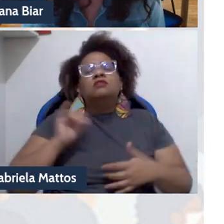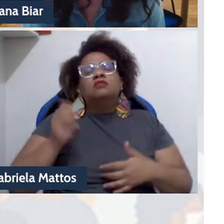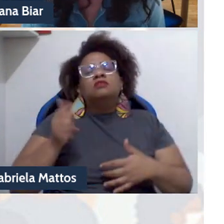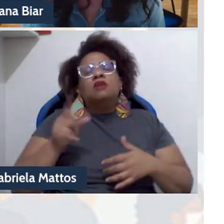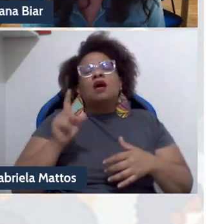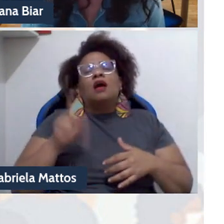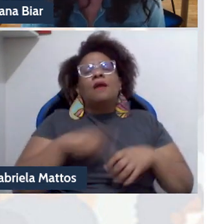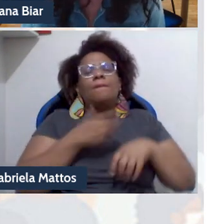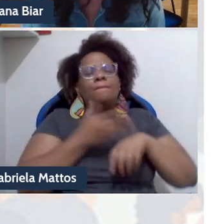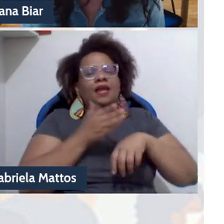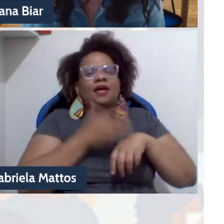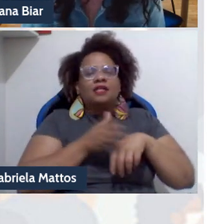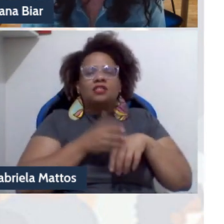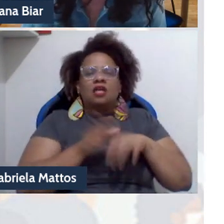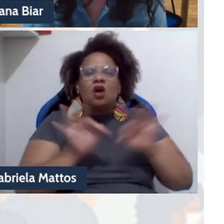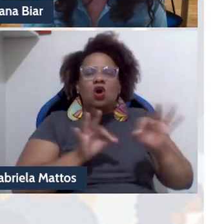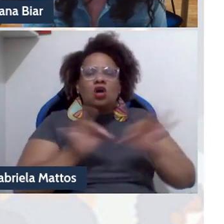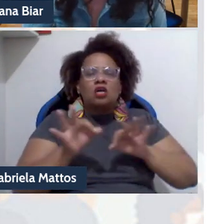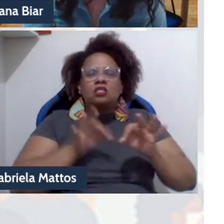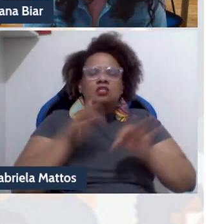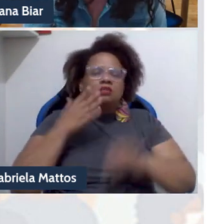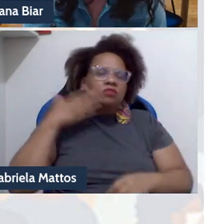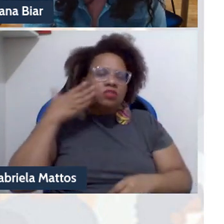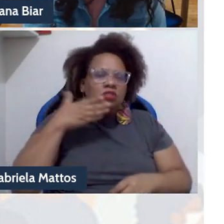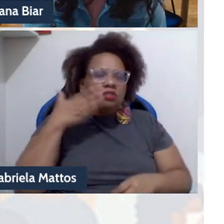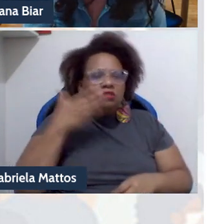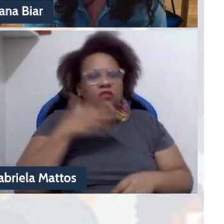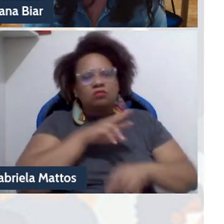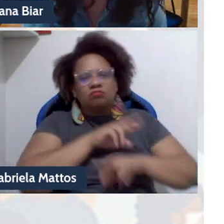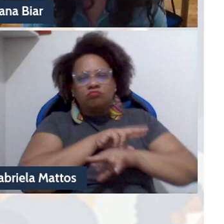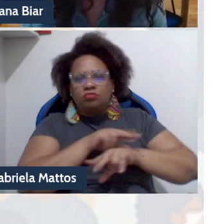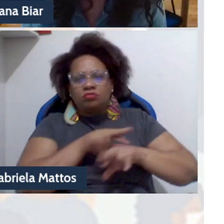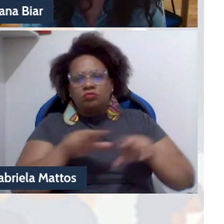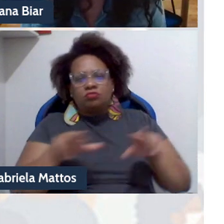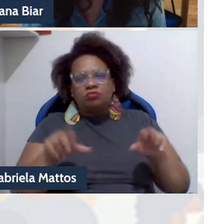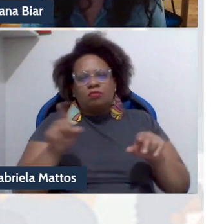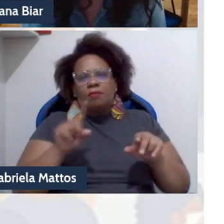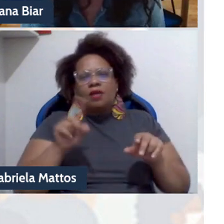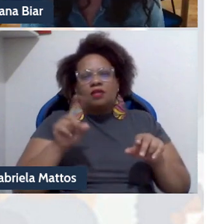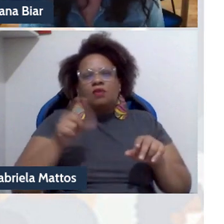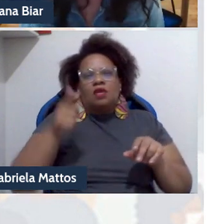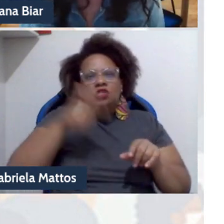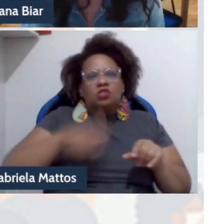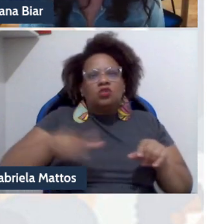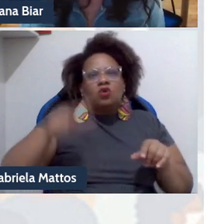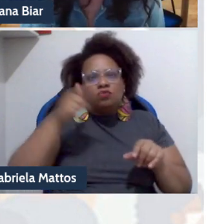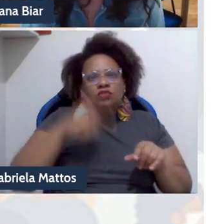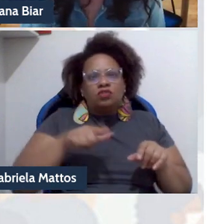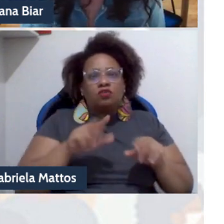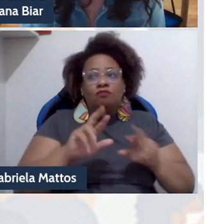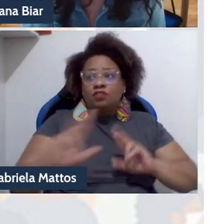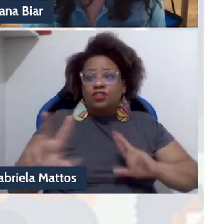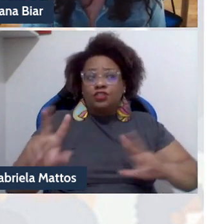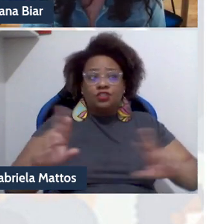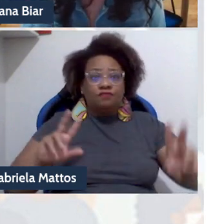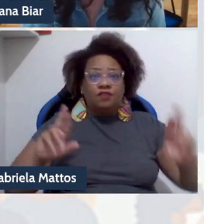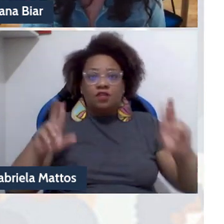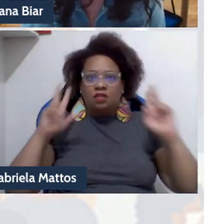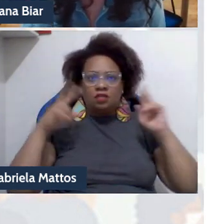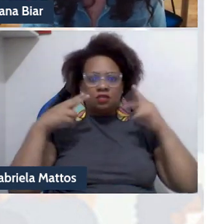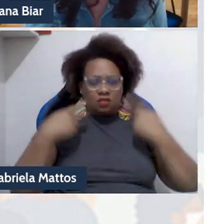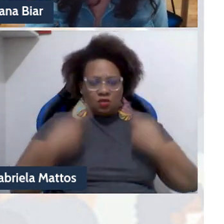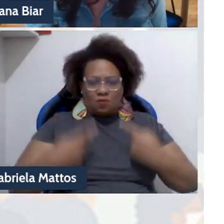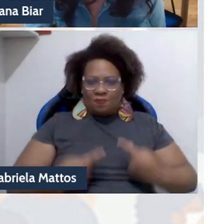organização discursiva da experiência humana, portanto, não práticas de recapitulação da experiência humana, né? E